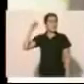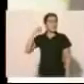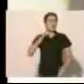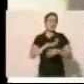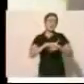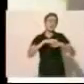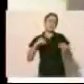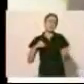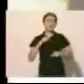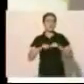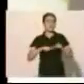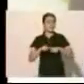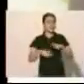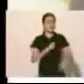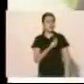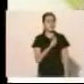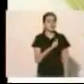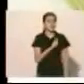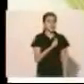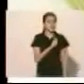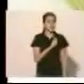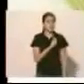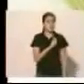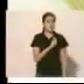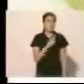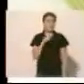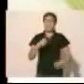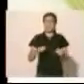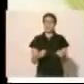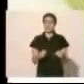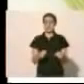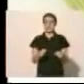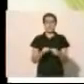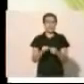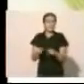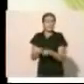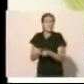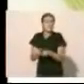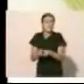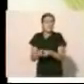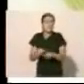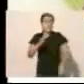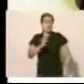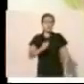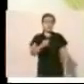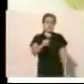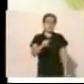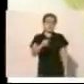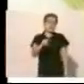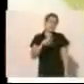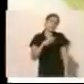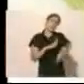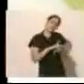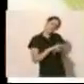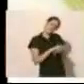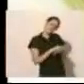Você, com nove, dez anos de idade, se mandasse fazer uma composição, onde você tinha que